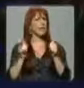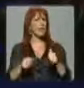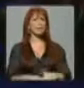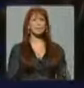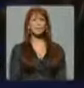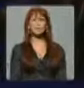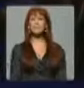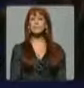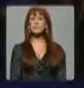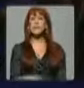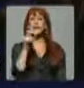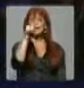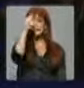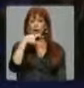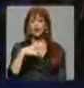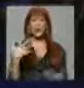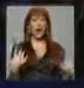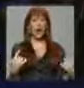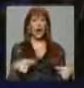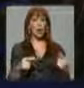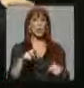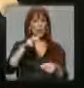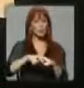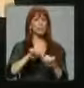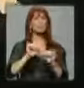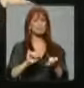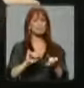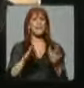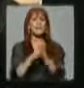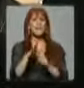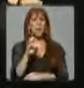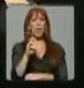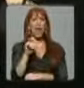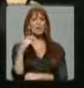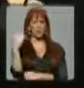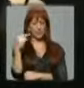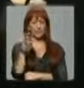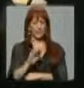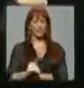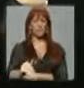A zarzuela tem agora um lugar cativo no São Carlos.